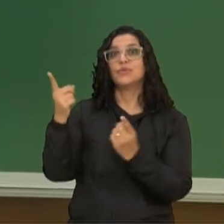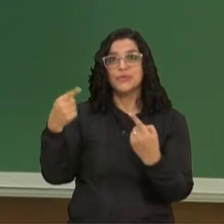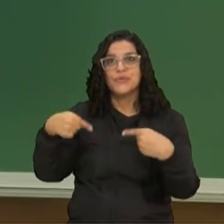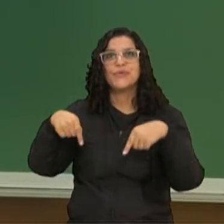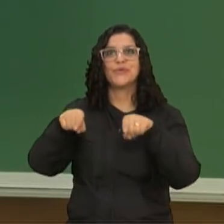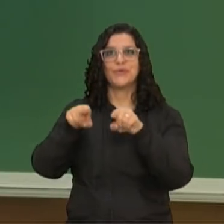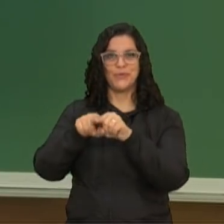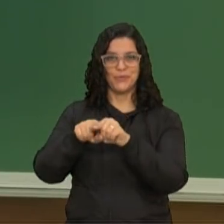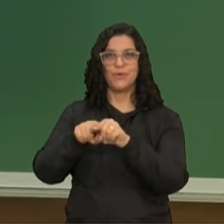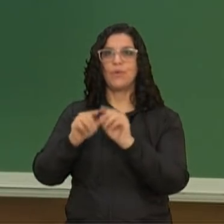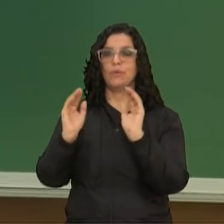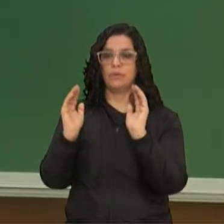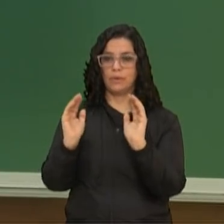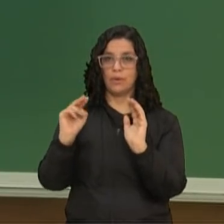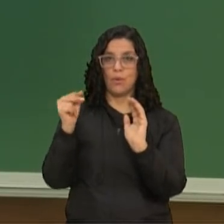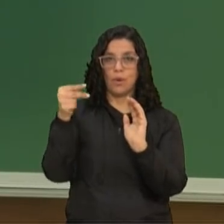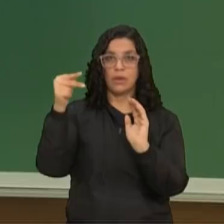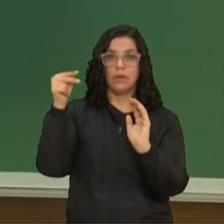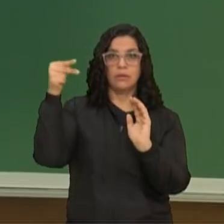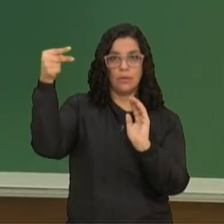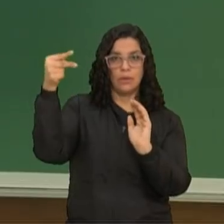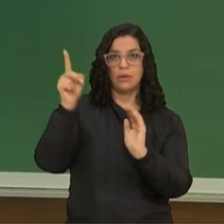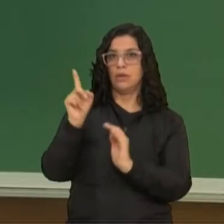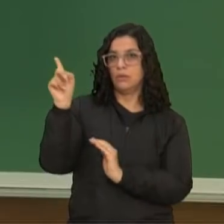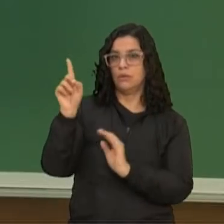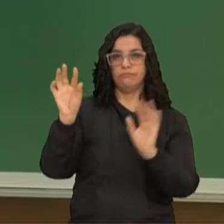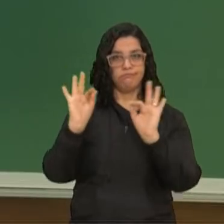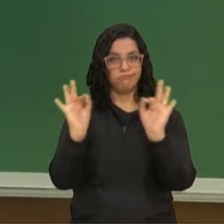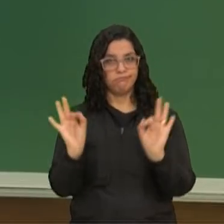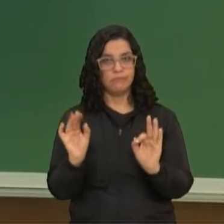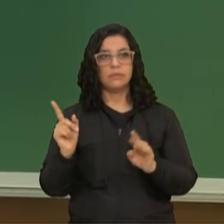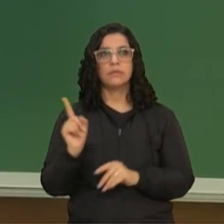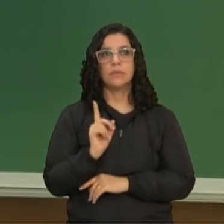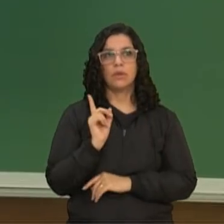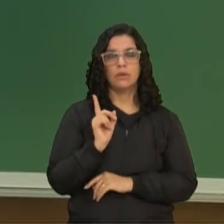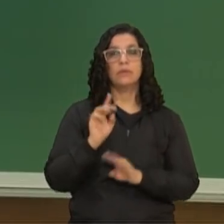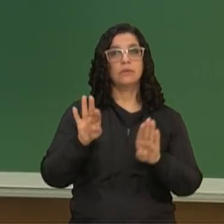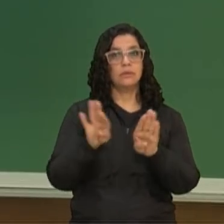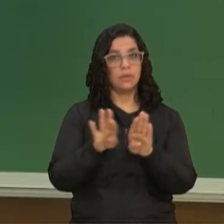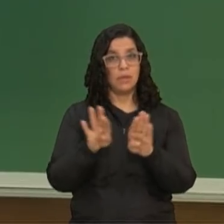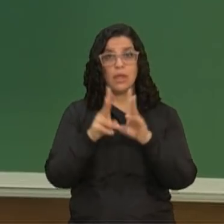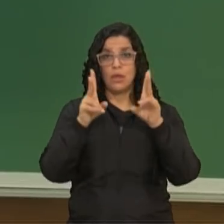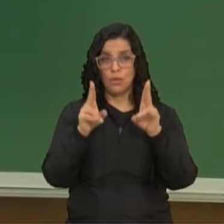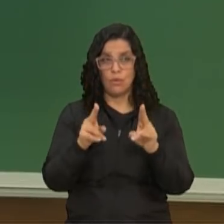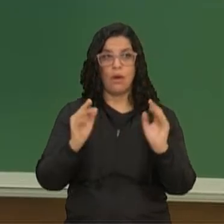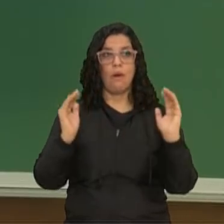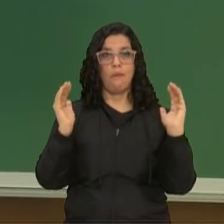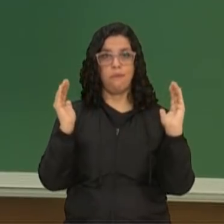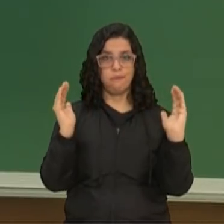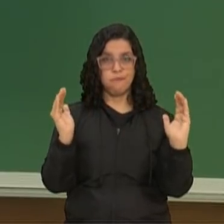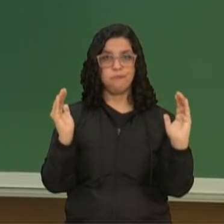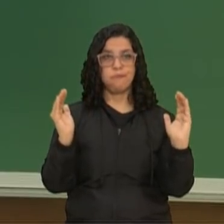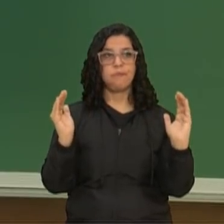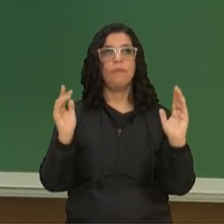aplicar mais uma vez o produto notável. Então vamos decompor de novo a nossa expressão,